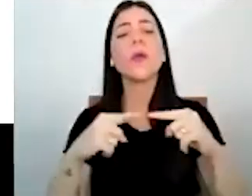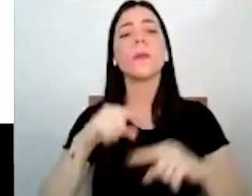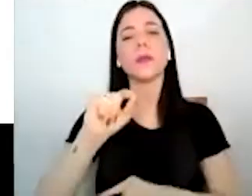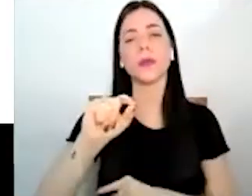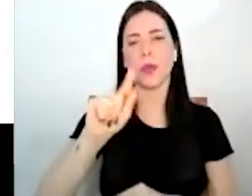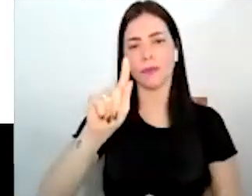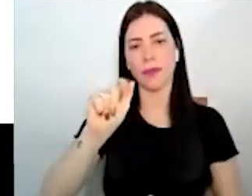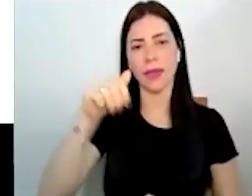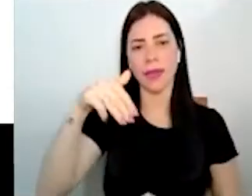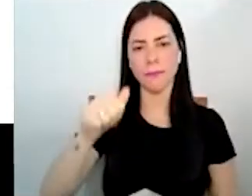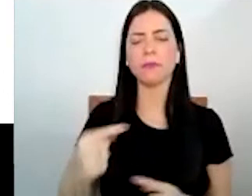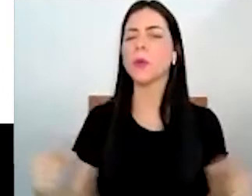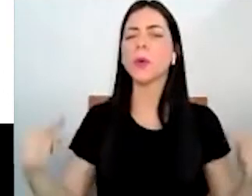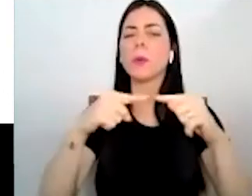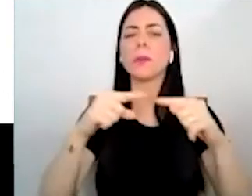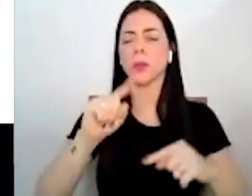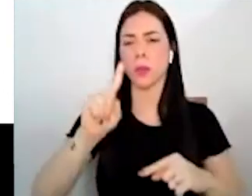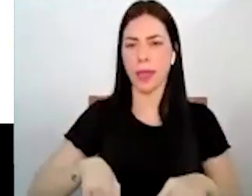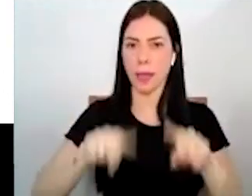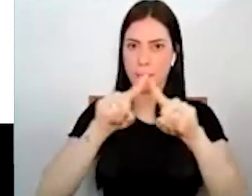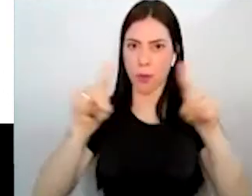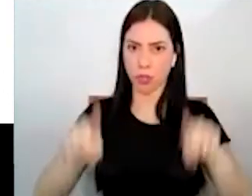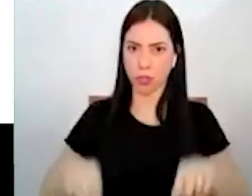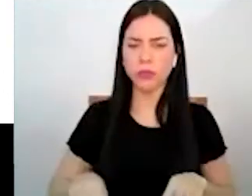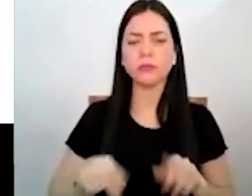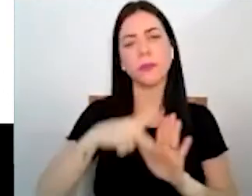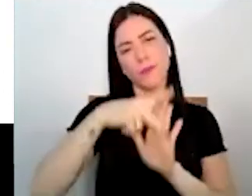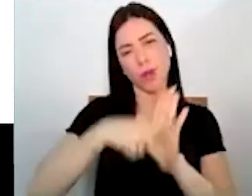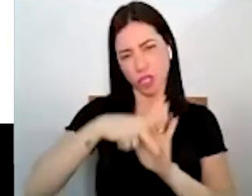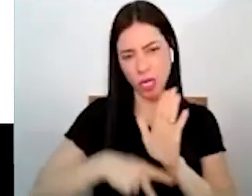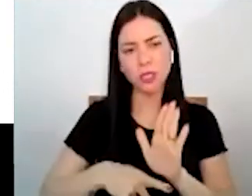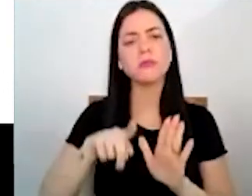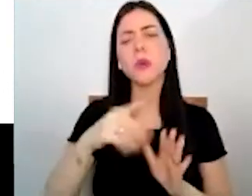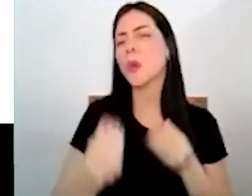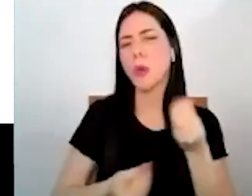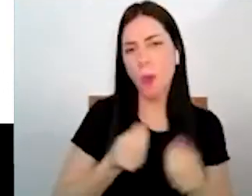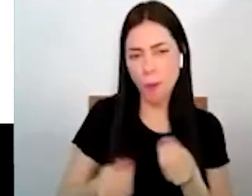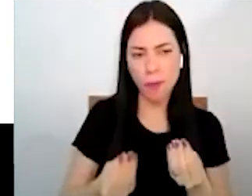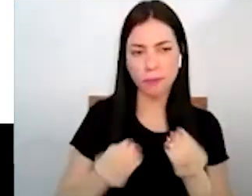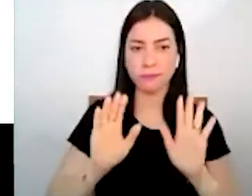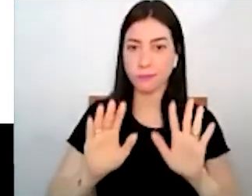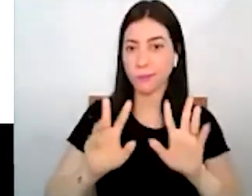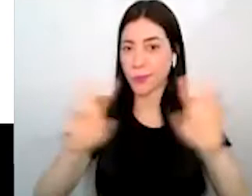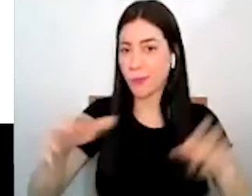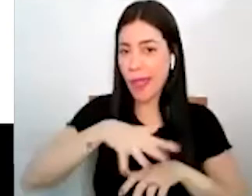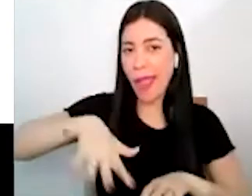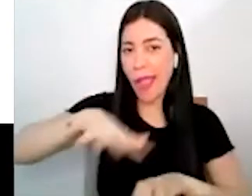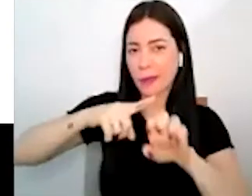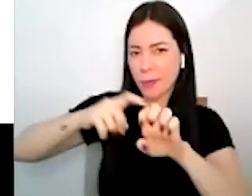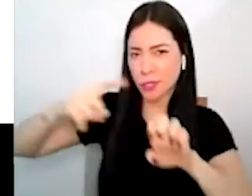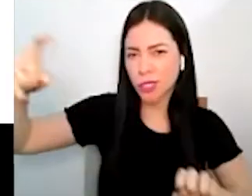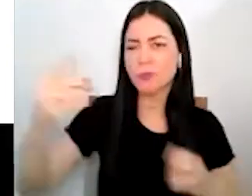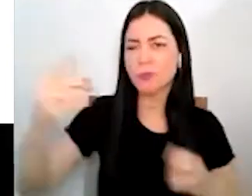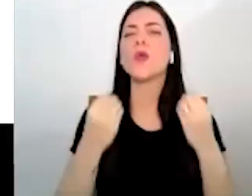cujo tema era projeto, falando muito sobre projeto de vida, mas também muito sobre empreendedorismo, como você tirar um projeto